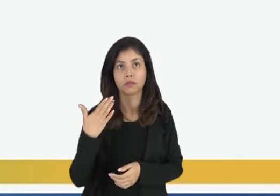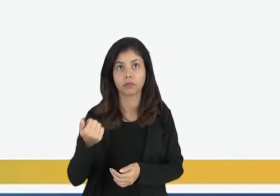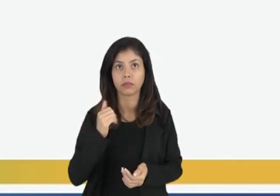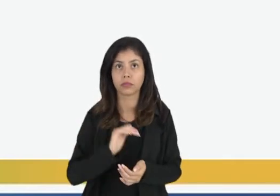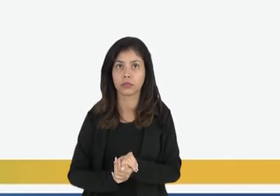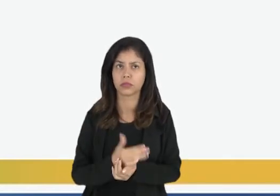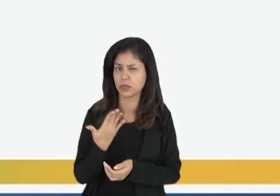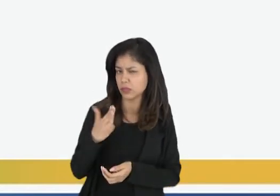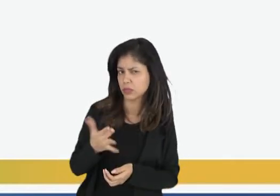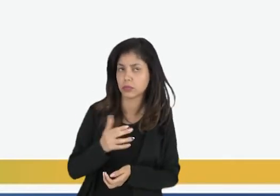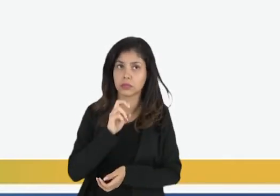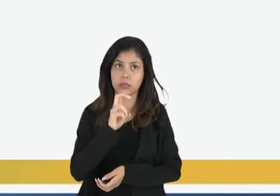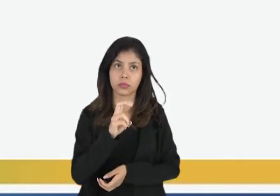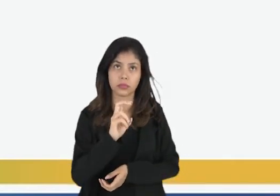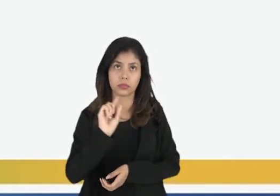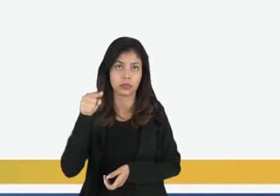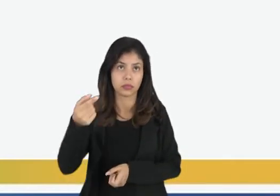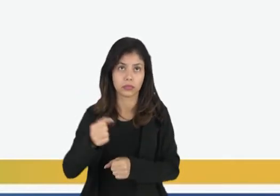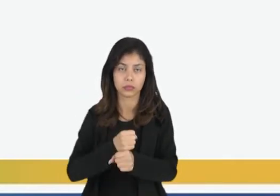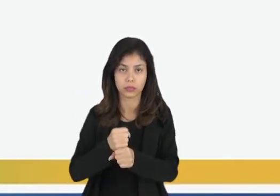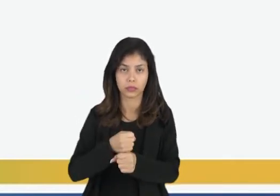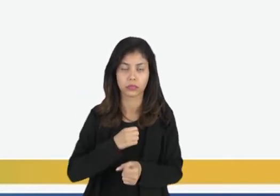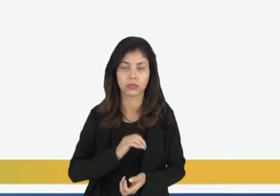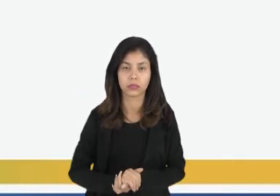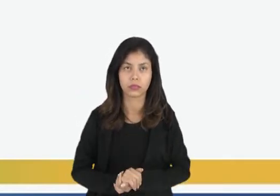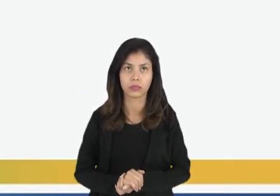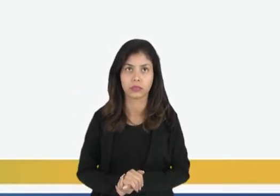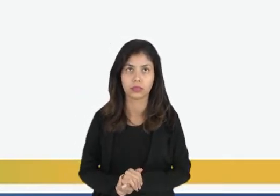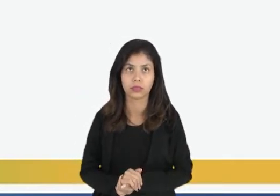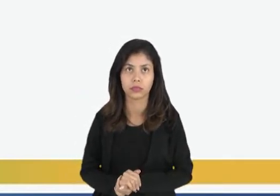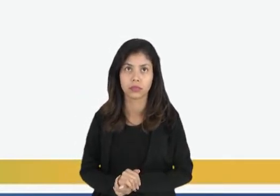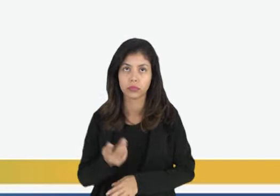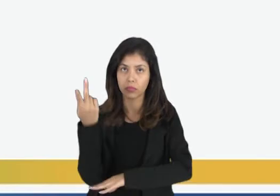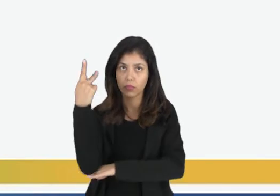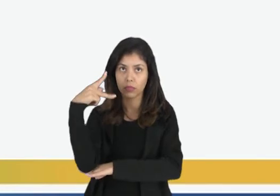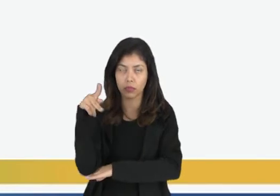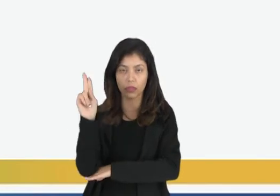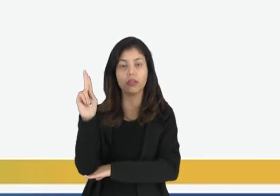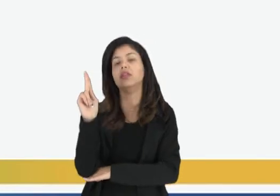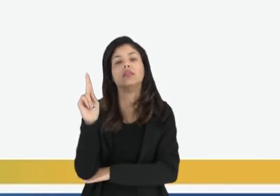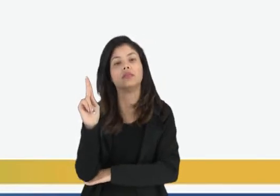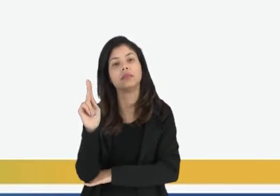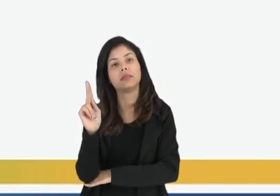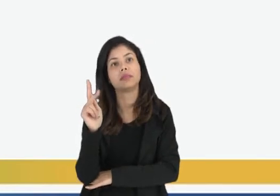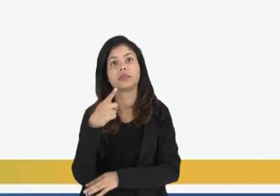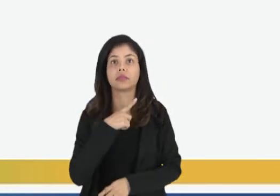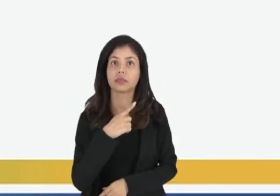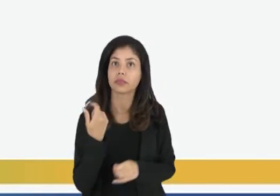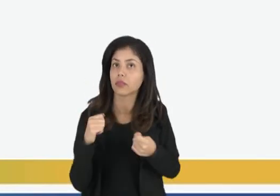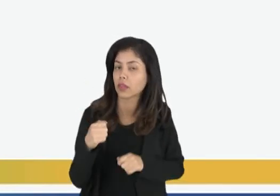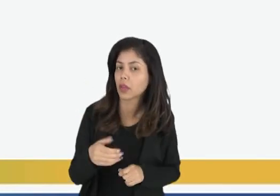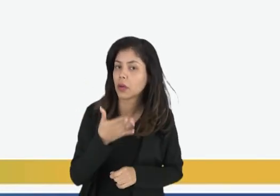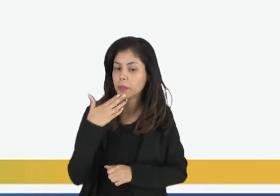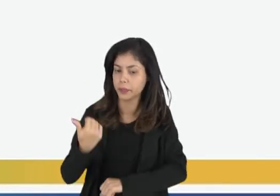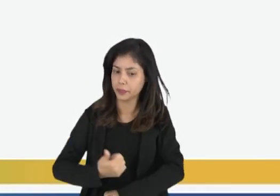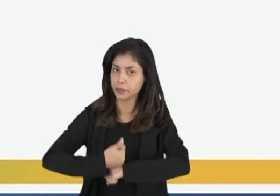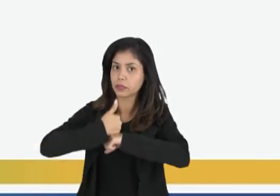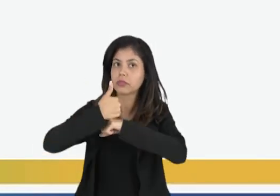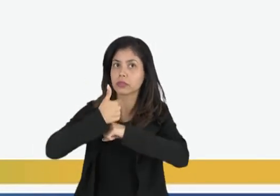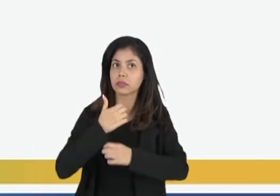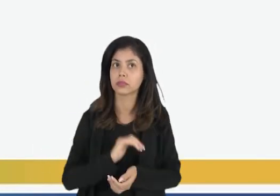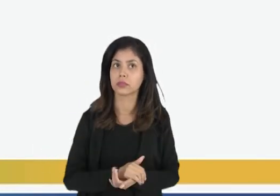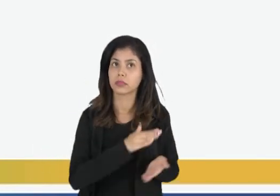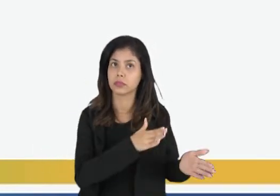promissoras, pelo menos nos próximos 5 anos, mas elas exigirão a requalificação